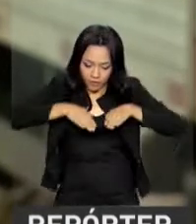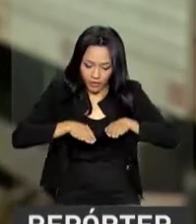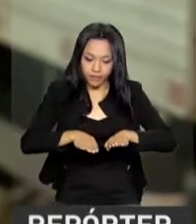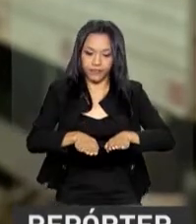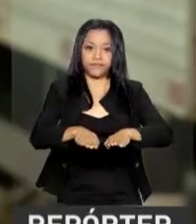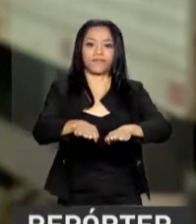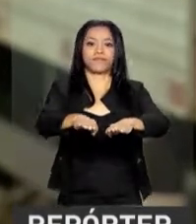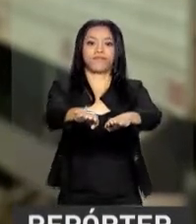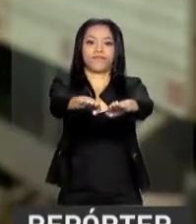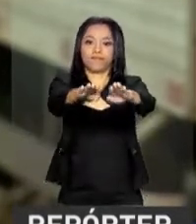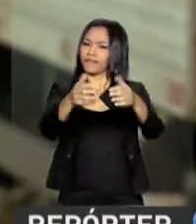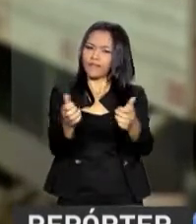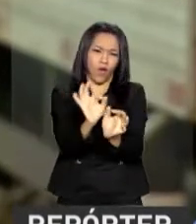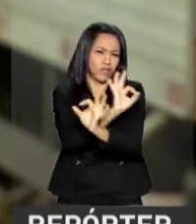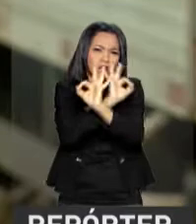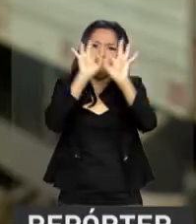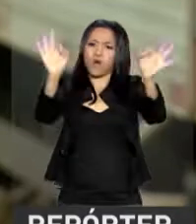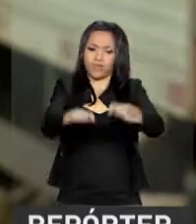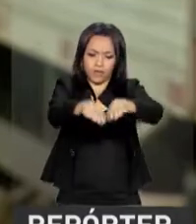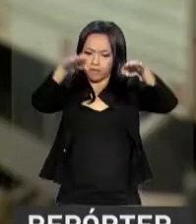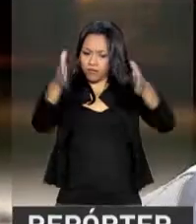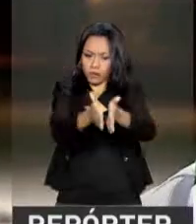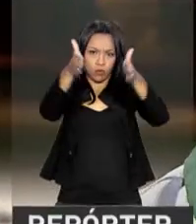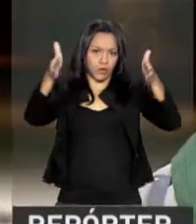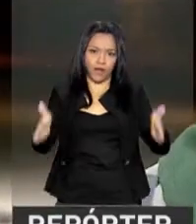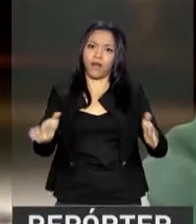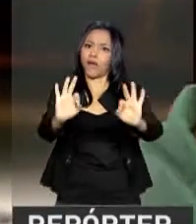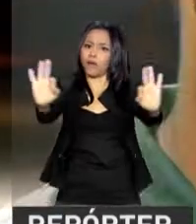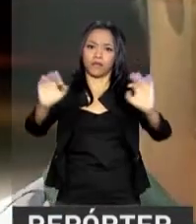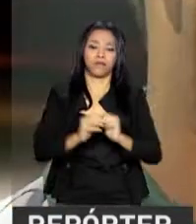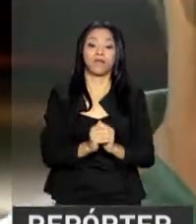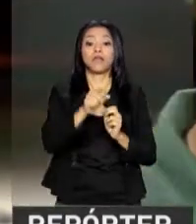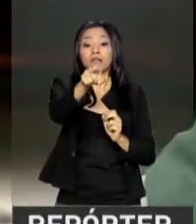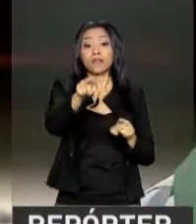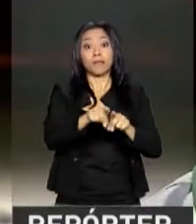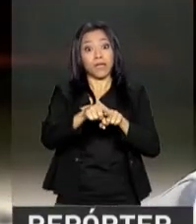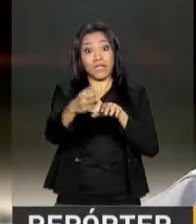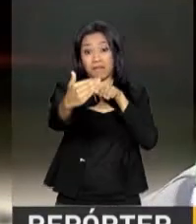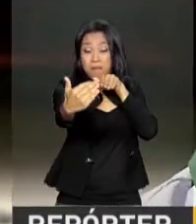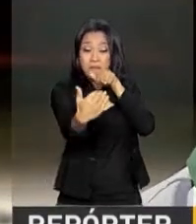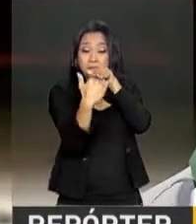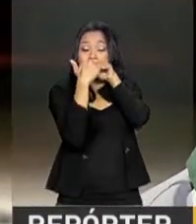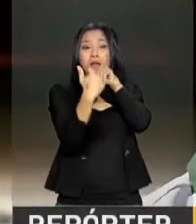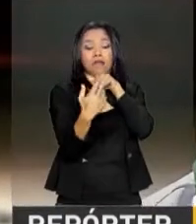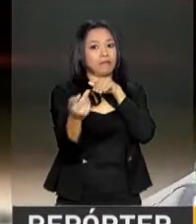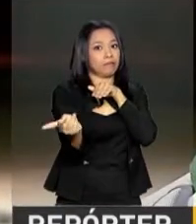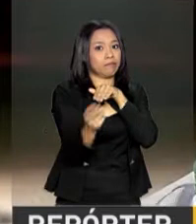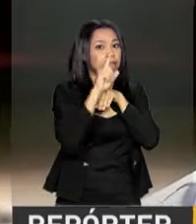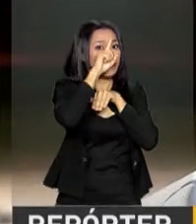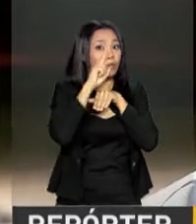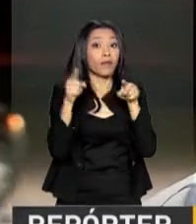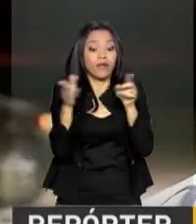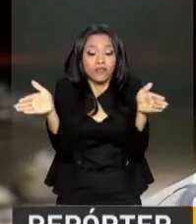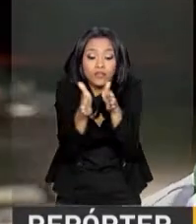a duplicação facilita bastante ajuda bastante bastante acidente colisão de franquia bastante com uma pessoa passava beirando